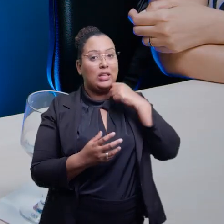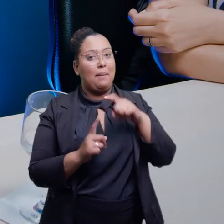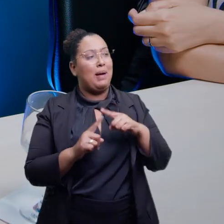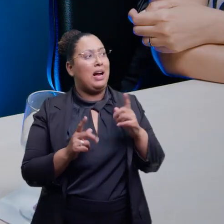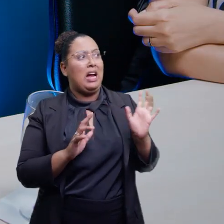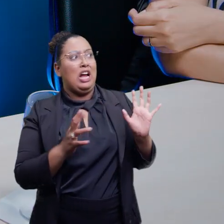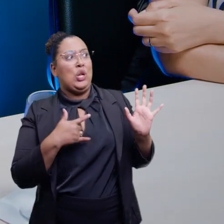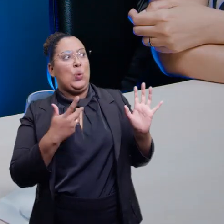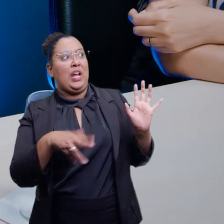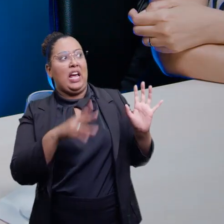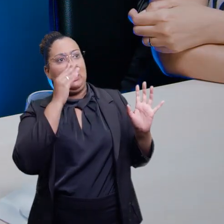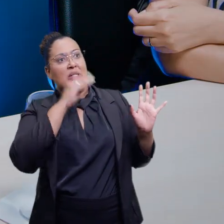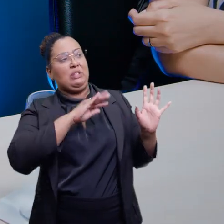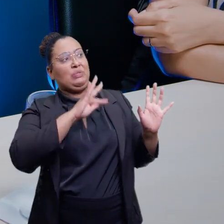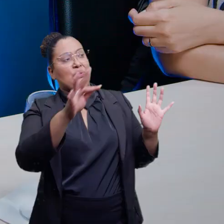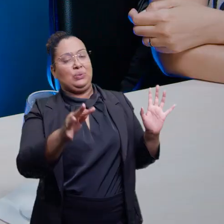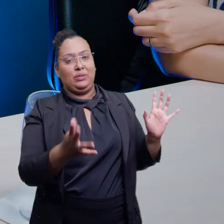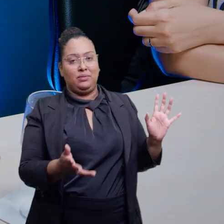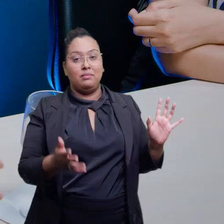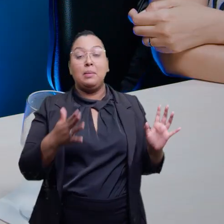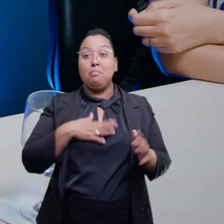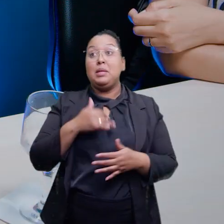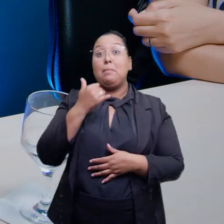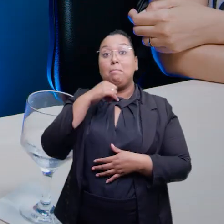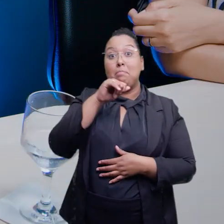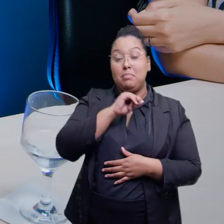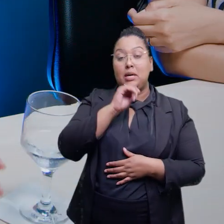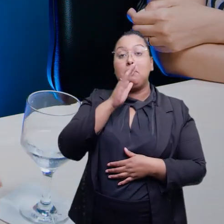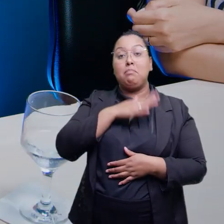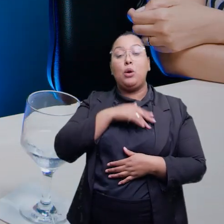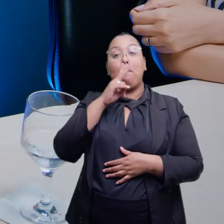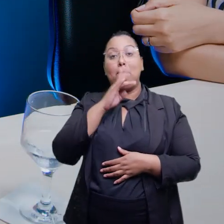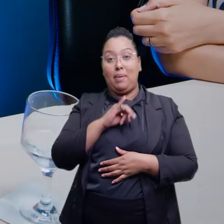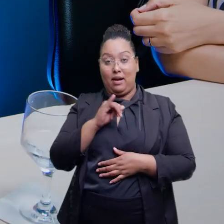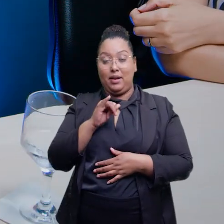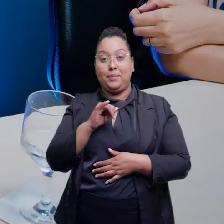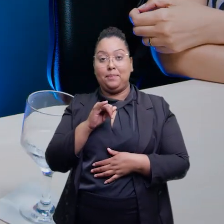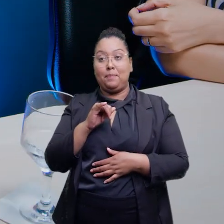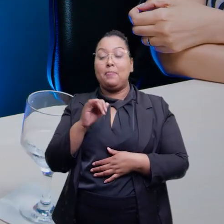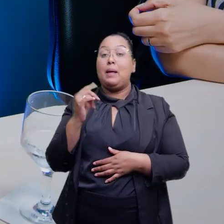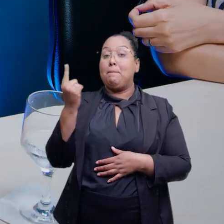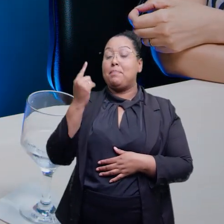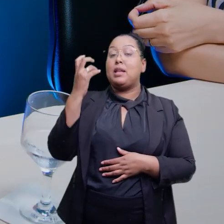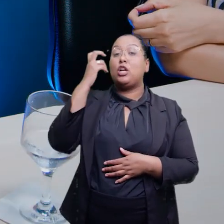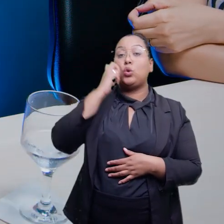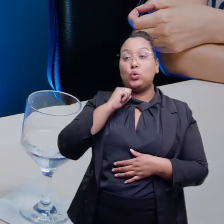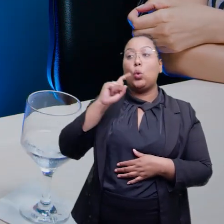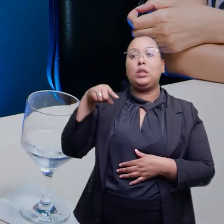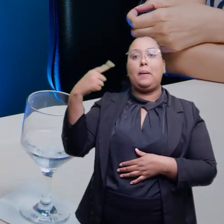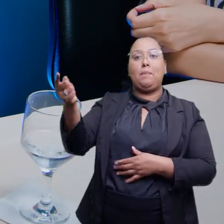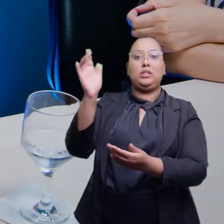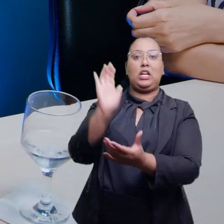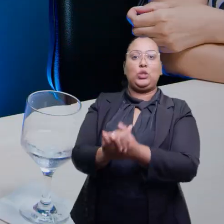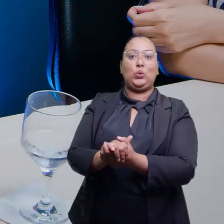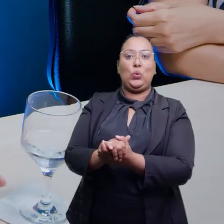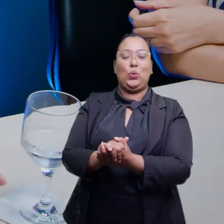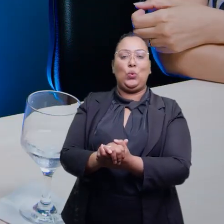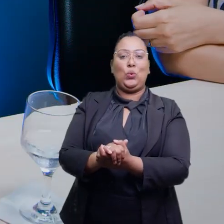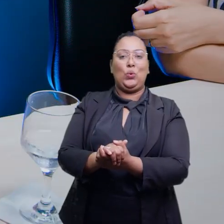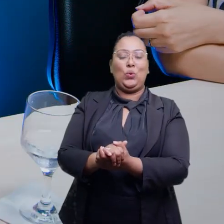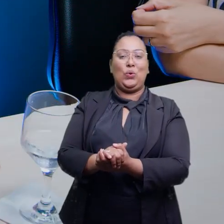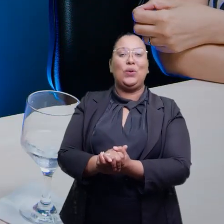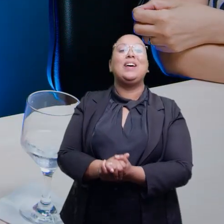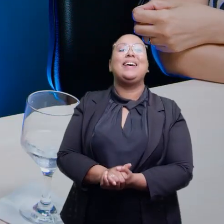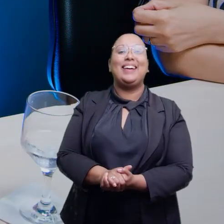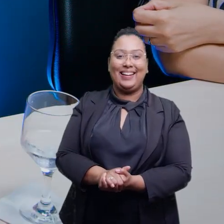delas rejeitarem a gente lá na frente. Minha mãe e meu pai mesmo só casaram depois de me adotarem, finalizarem o processo. Eu